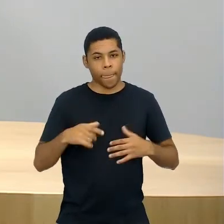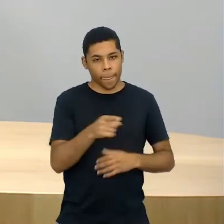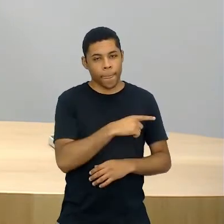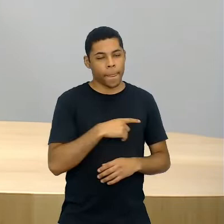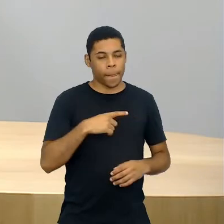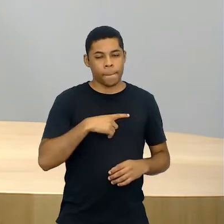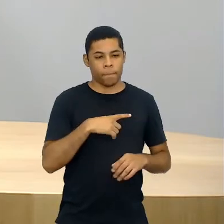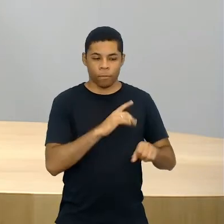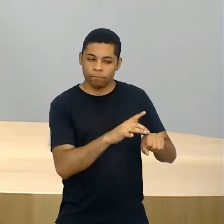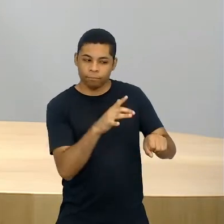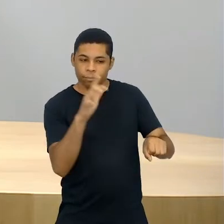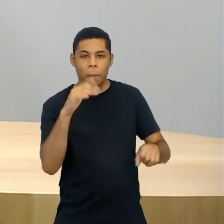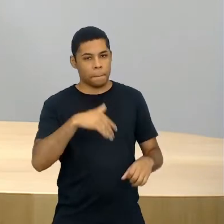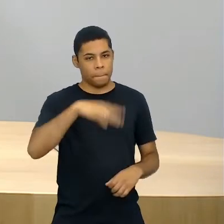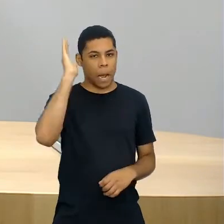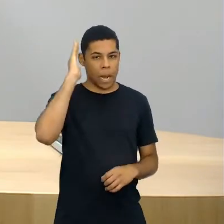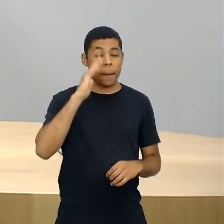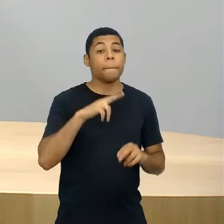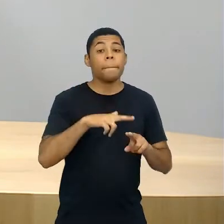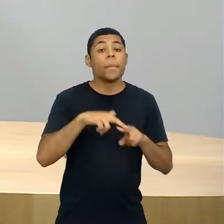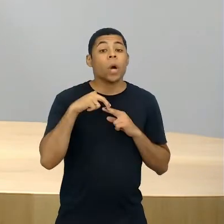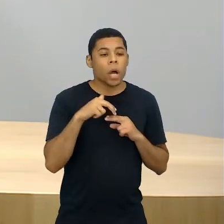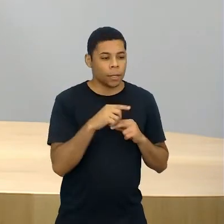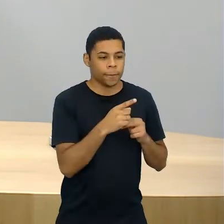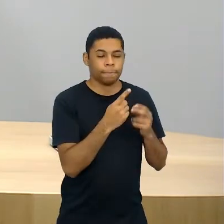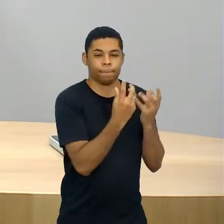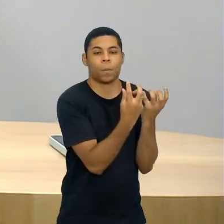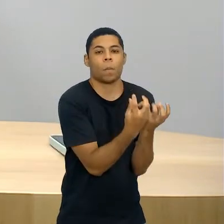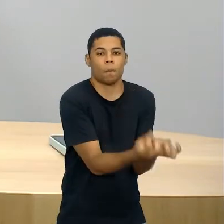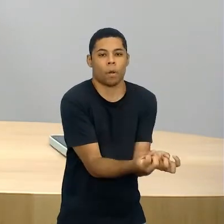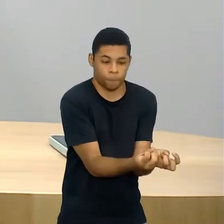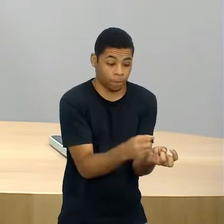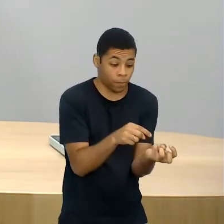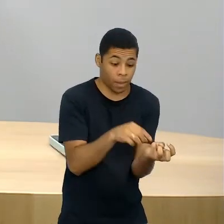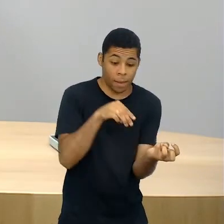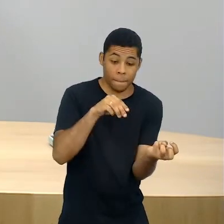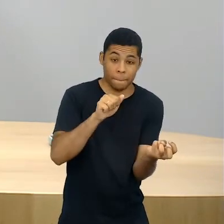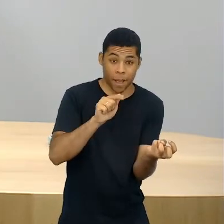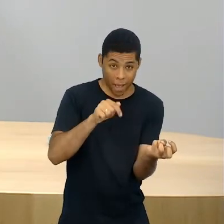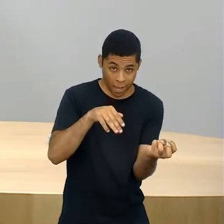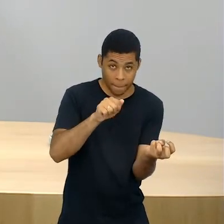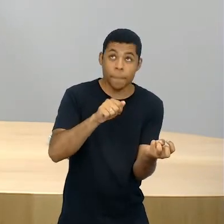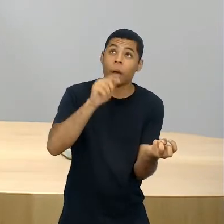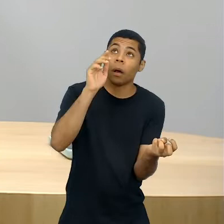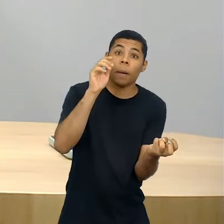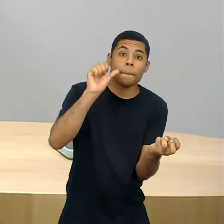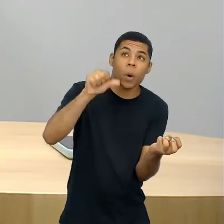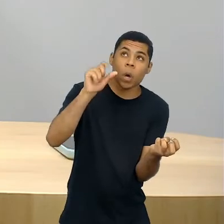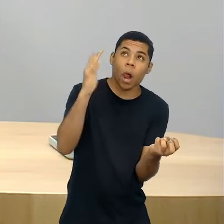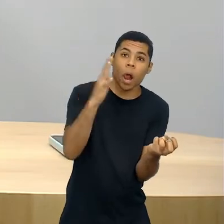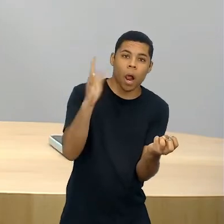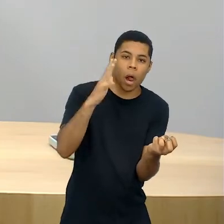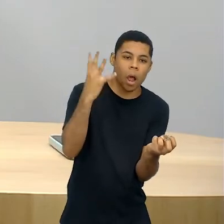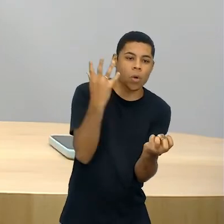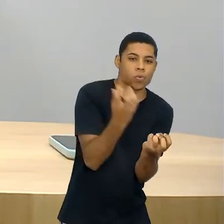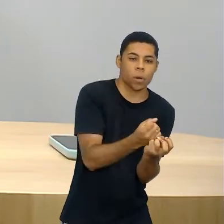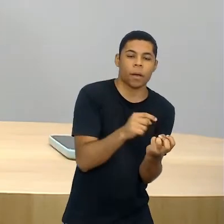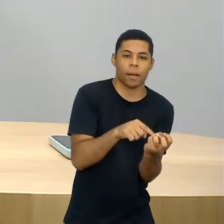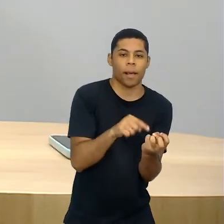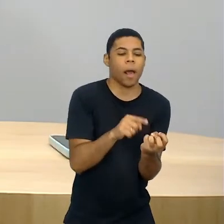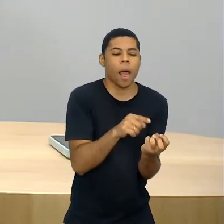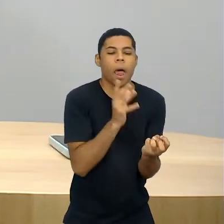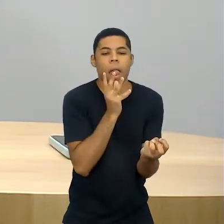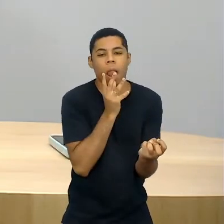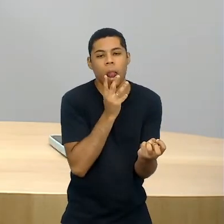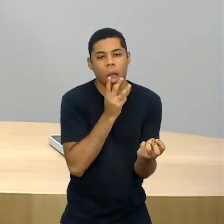quantidade de cristalização, porque o resfriamento do magma ele é muito mais lento, né? Então, uma das características